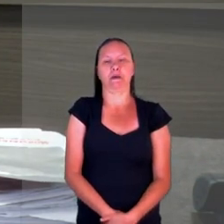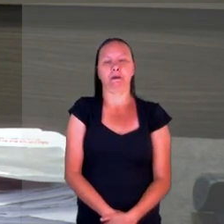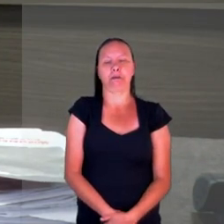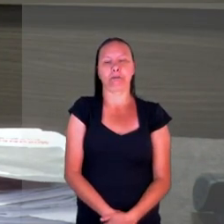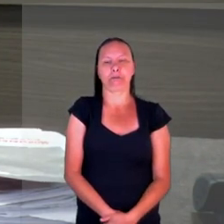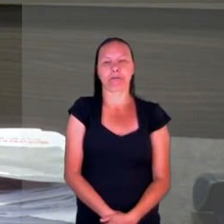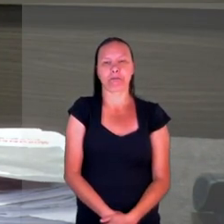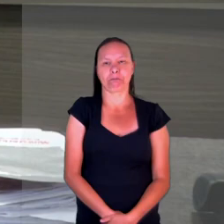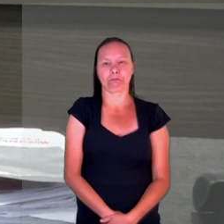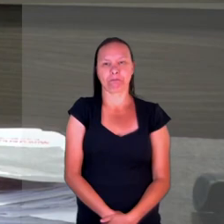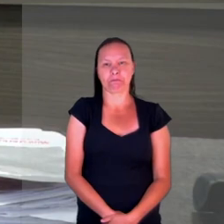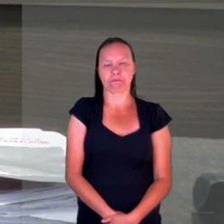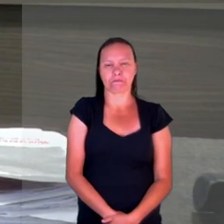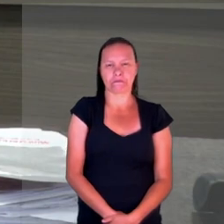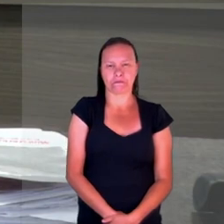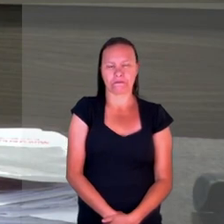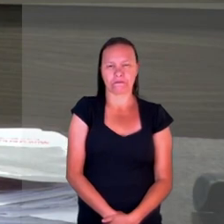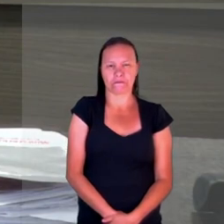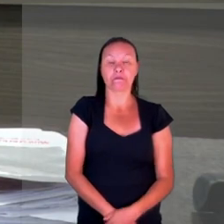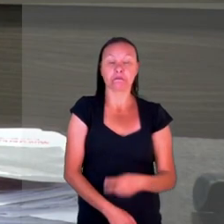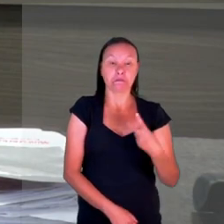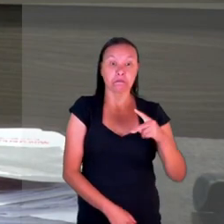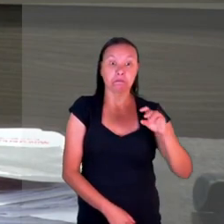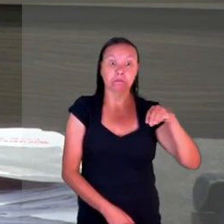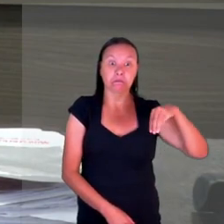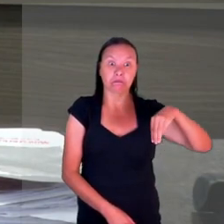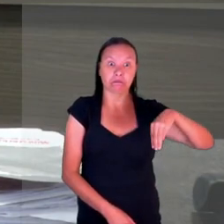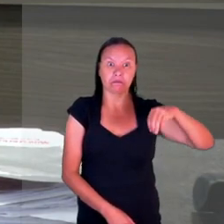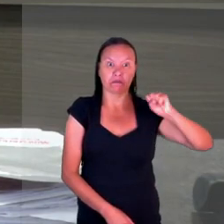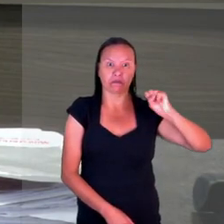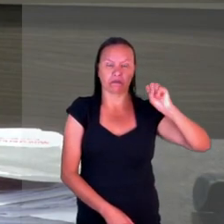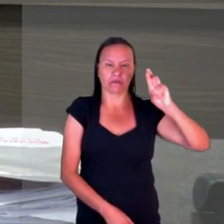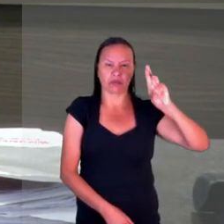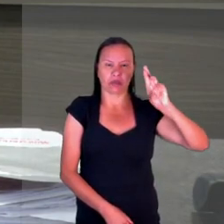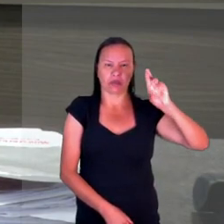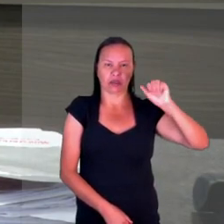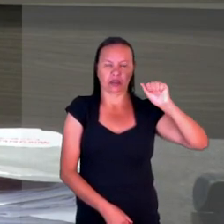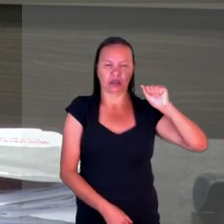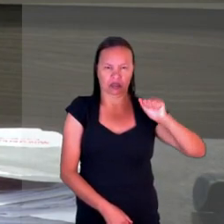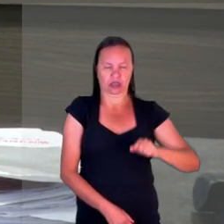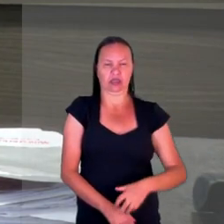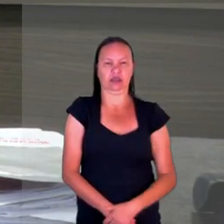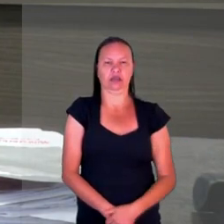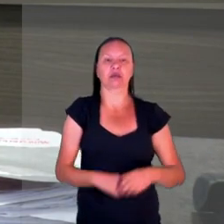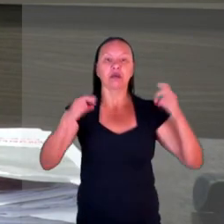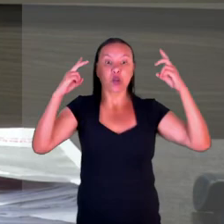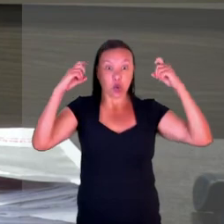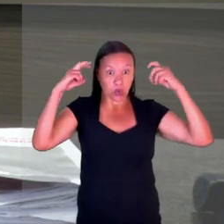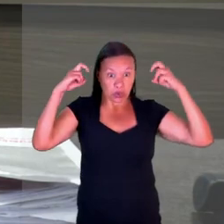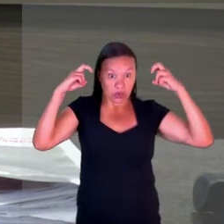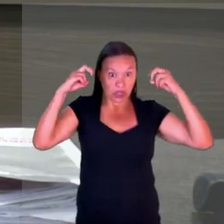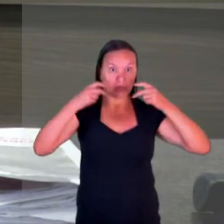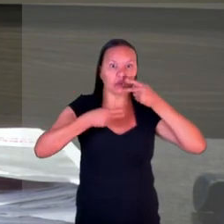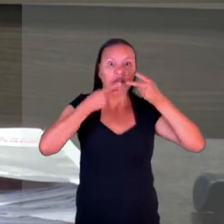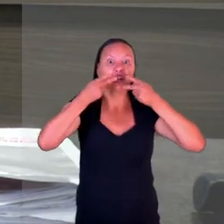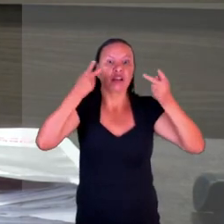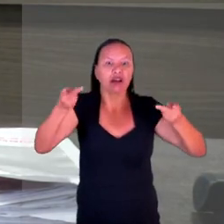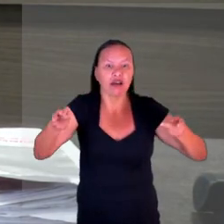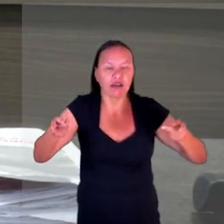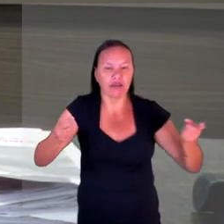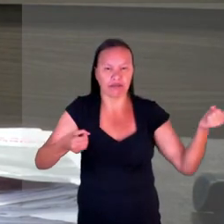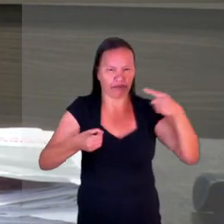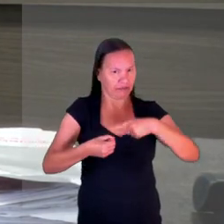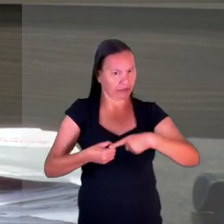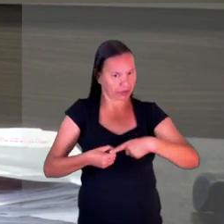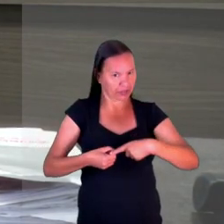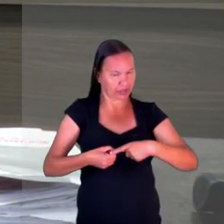pudesse eu gostaria que você pudesse abordar um tema que eu que eu vejo importante você trouxe